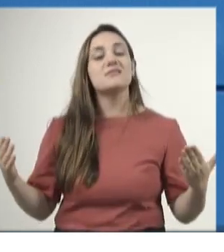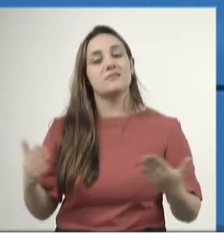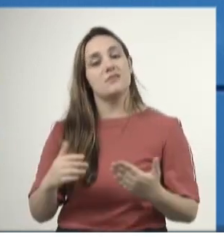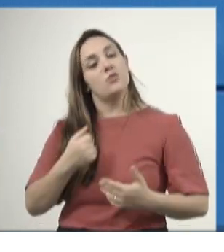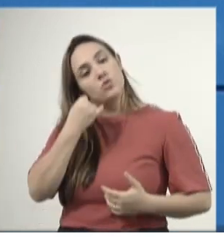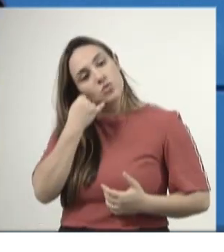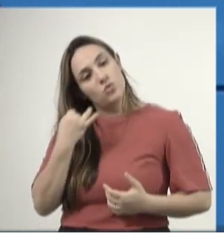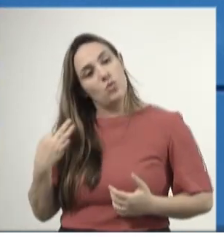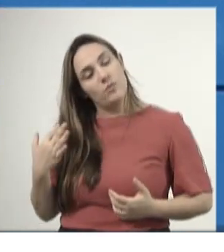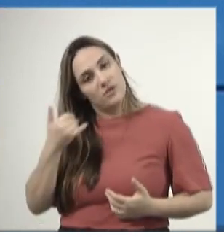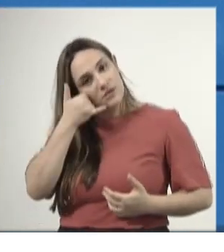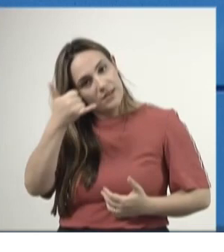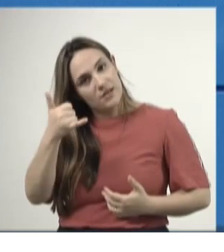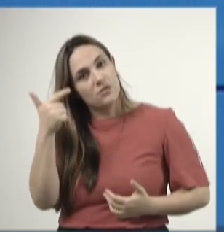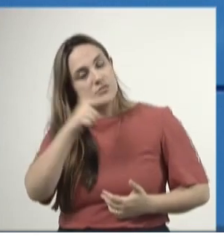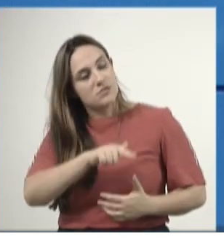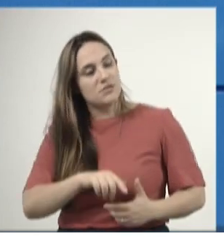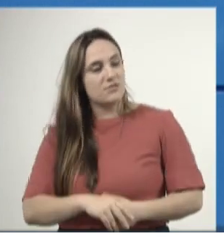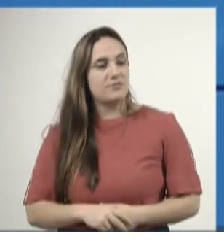0800-750-5554,